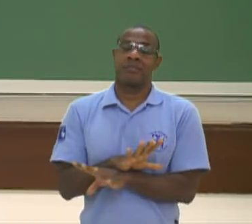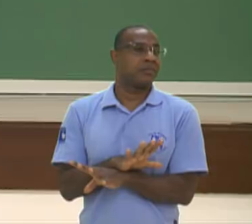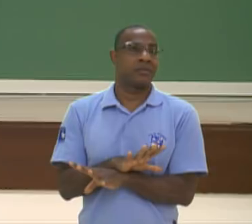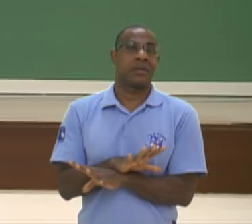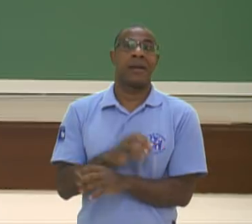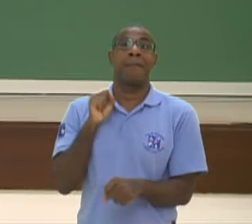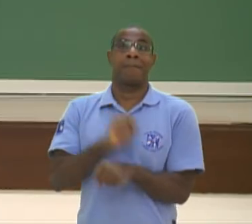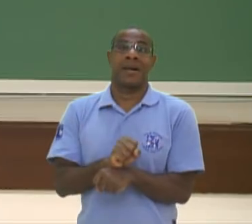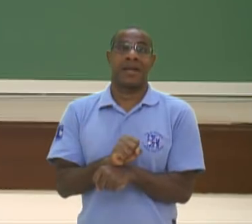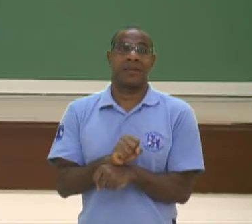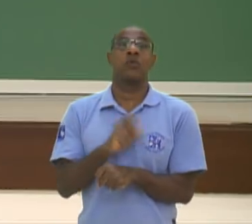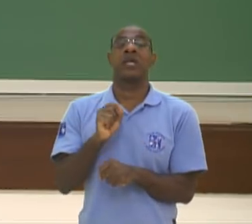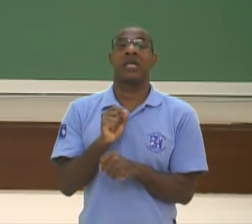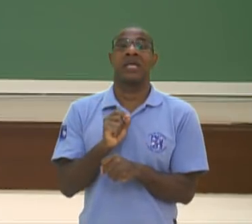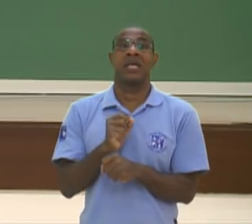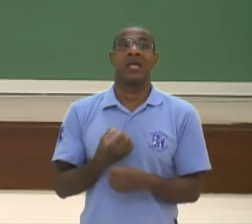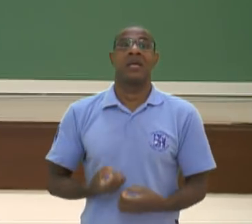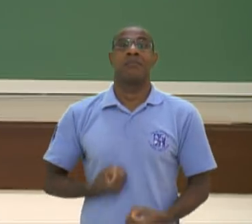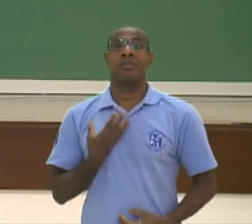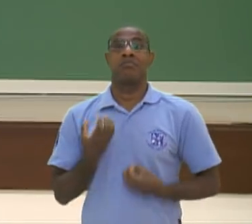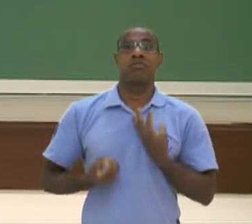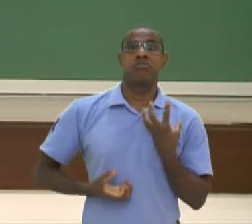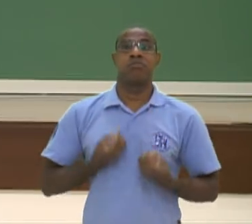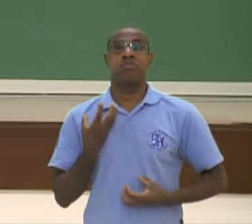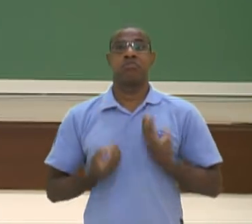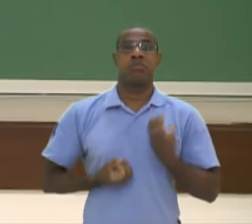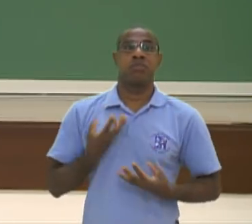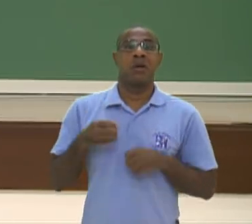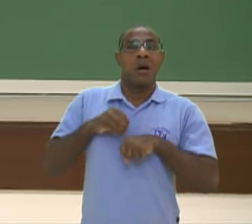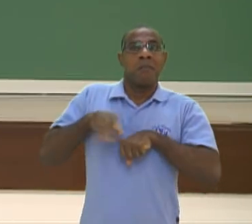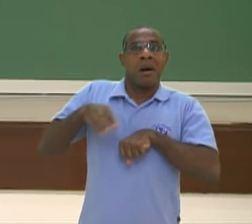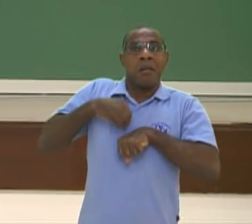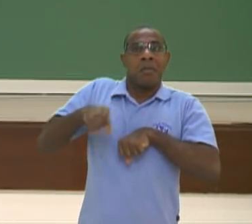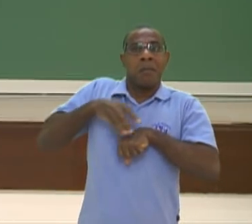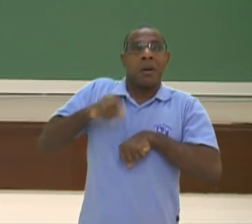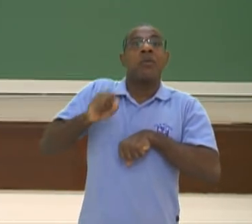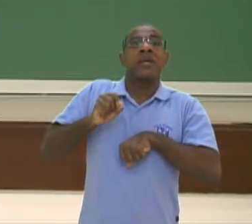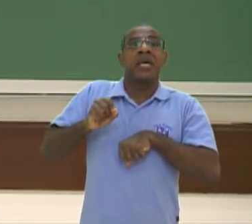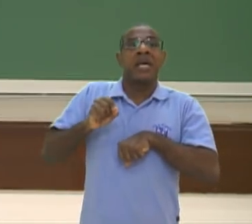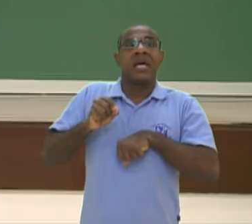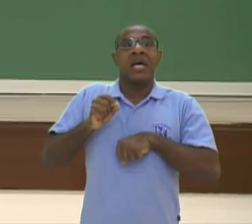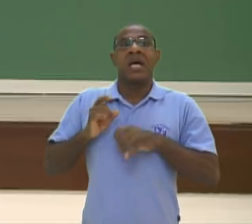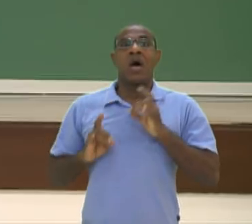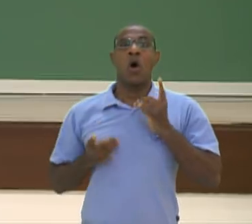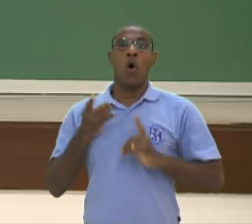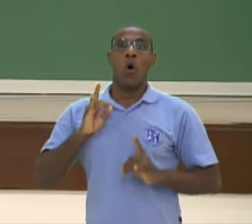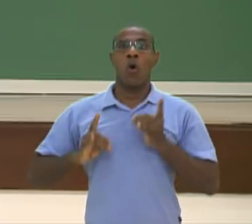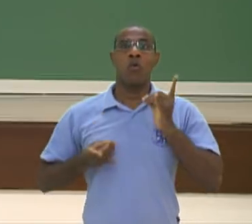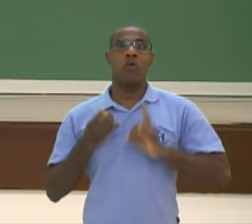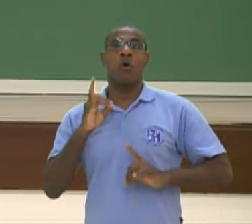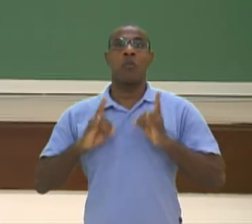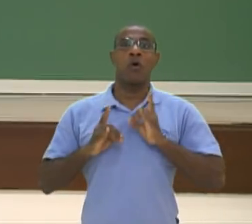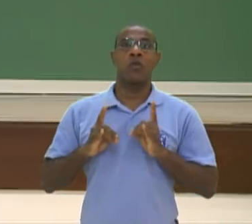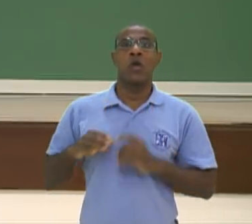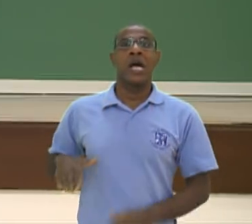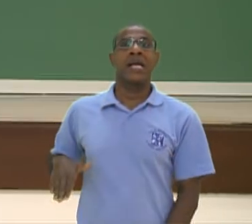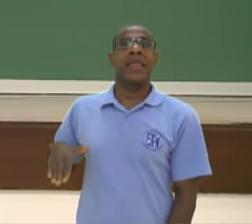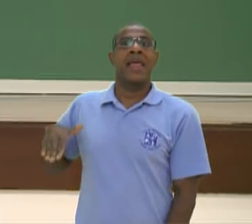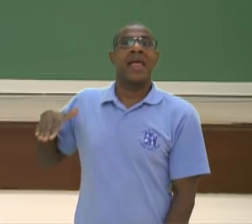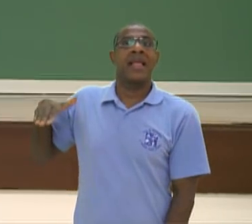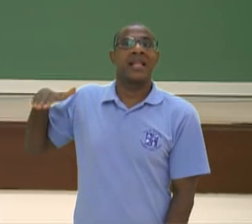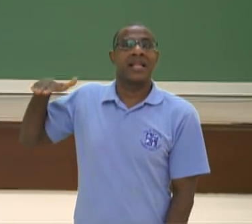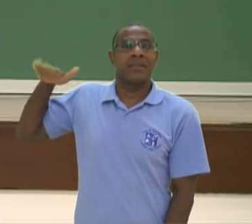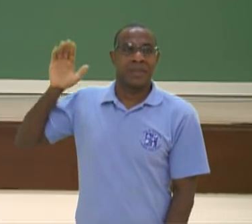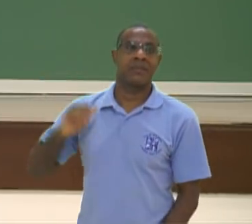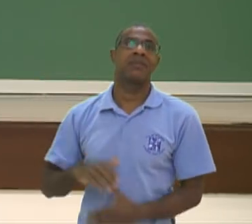vai parar de liberar esse hormônio do crescimento. Então, este é o hormônio que permite aí que lá da